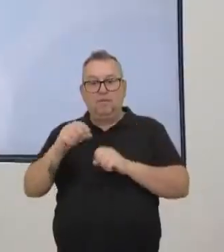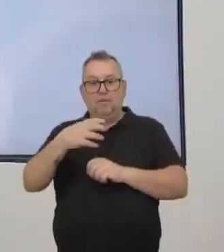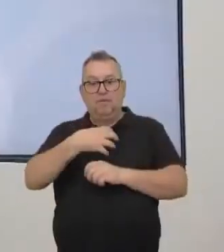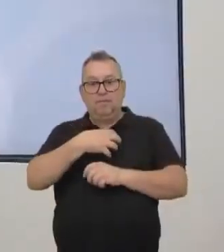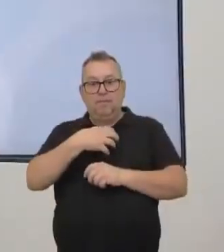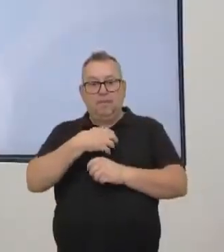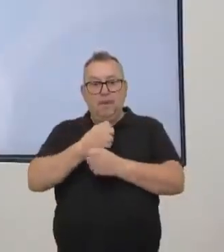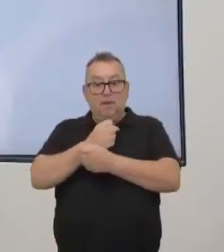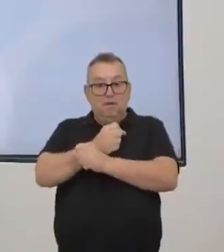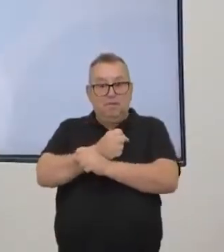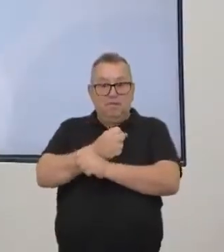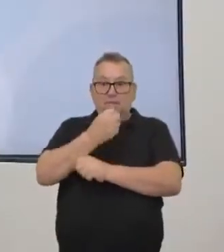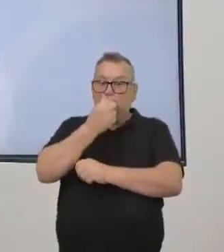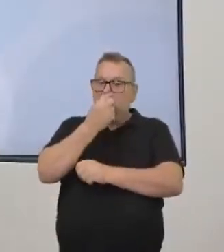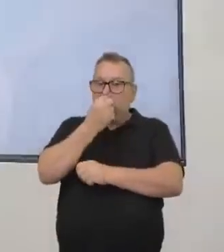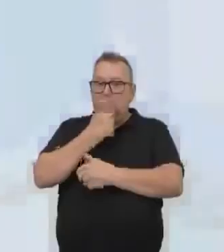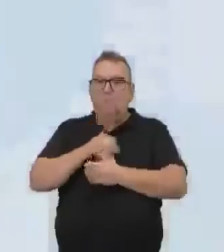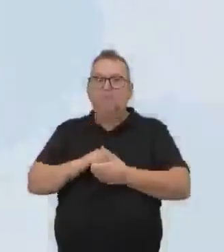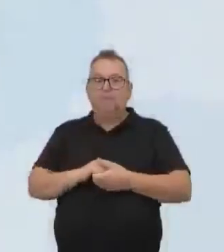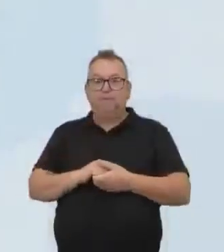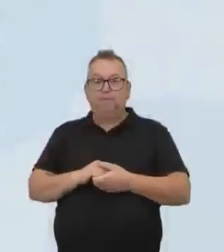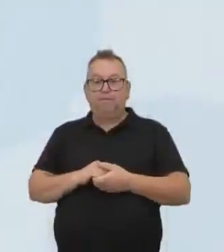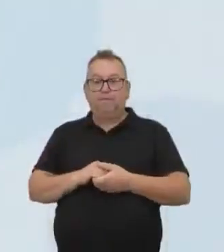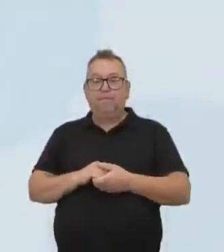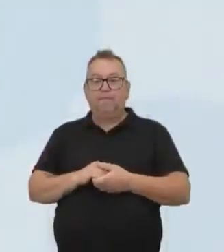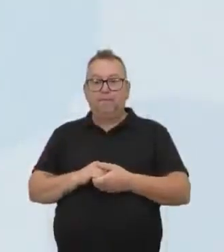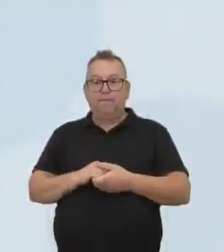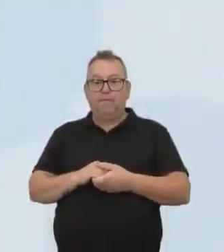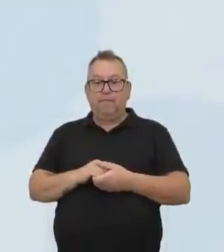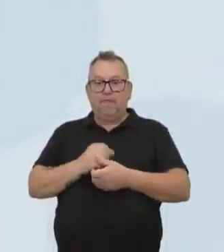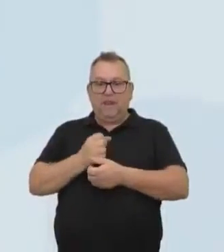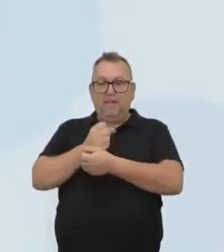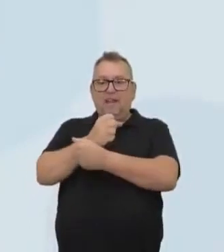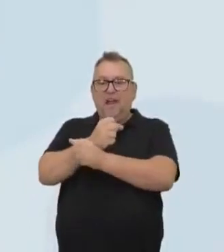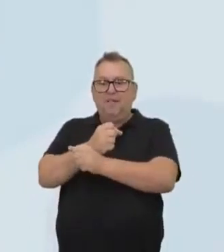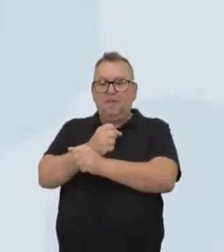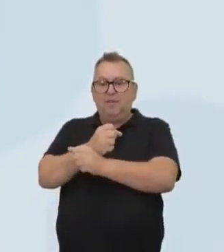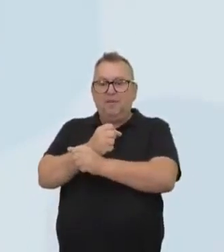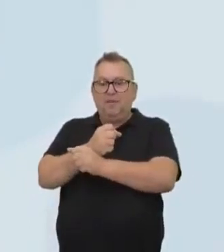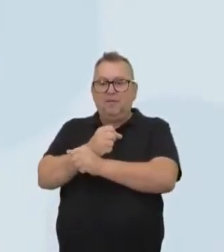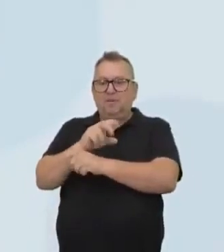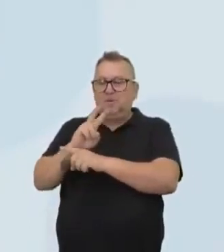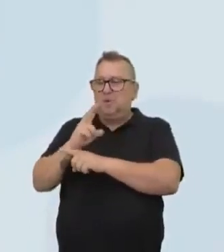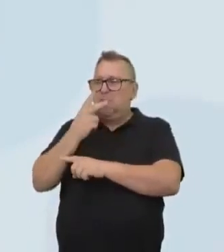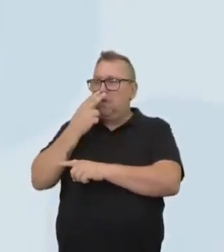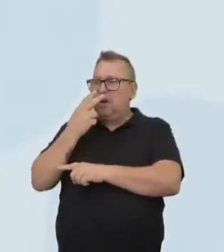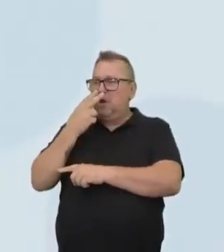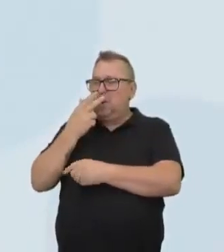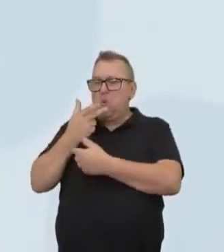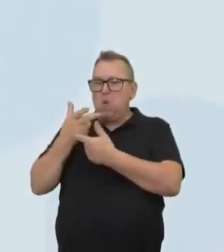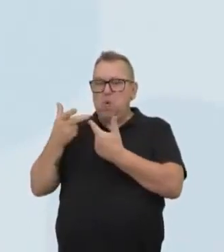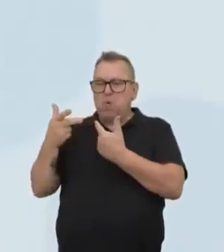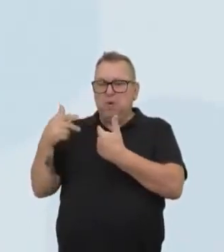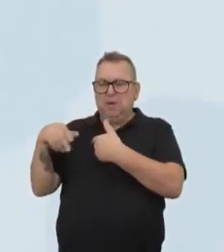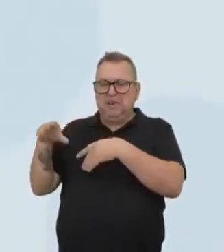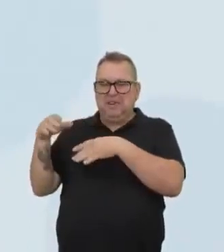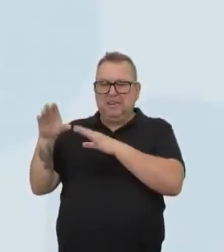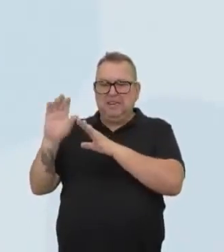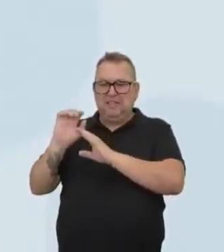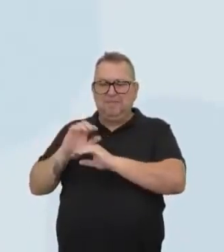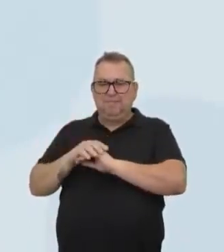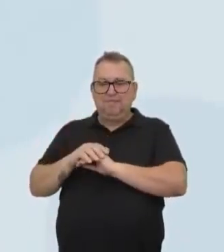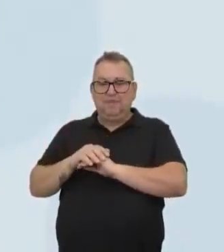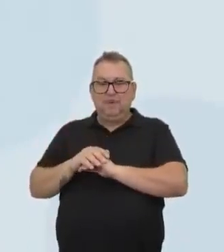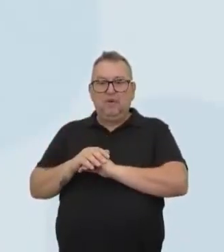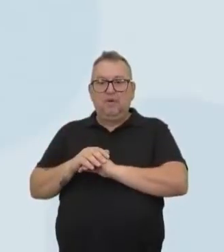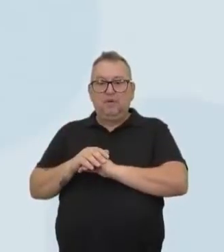de escravizados? Dá uma olhadinha aí na tela, olha lá. Escravizados eram coisificados. Olha só, Sextuano, quando eu